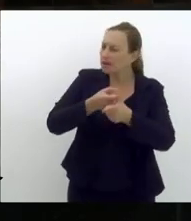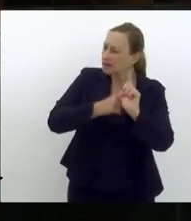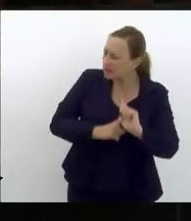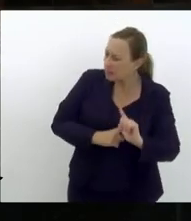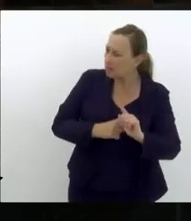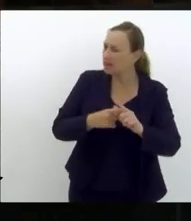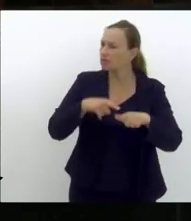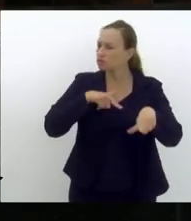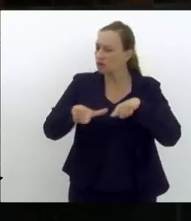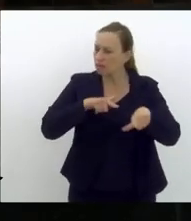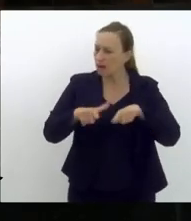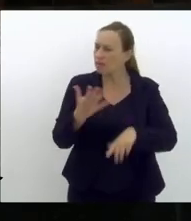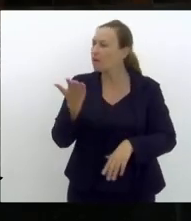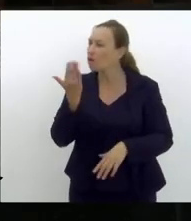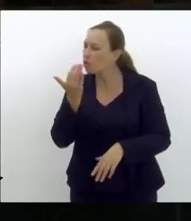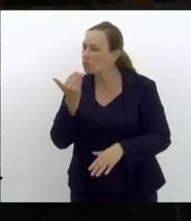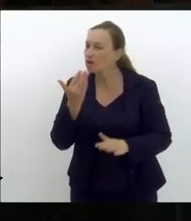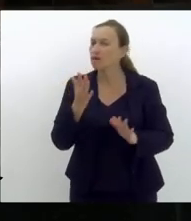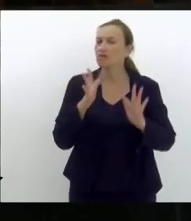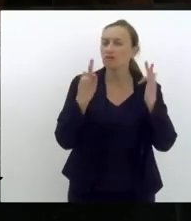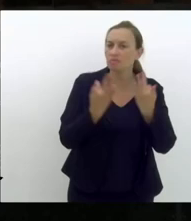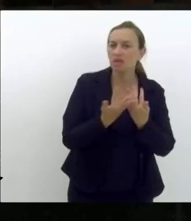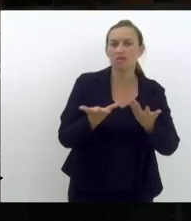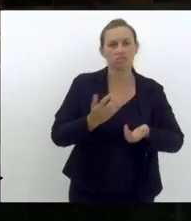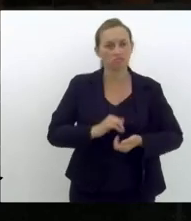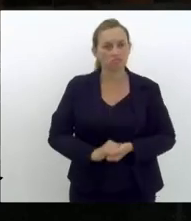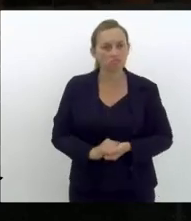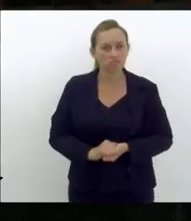de seus empregos para alimentar suas famílias